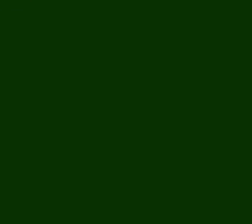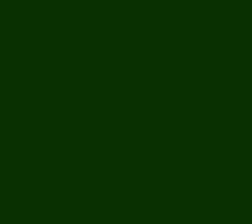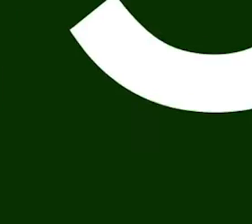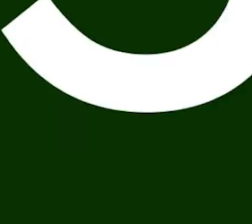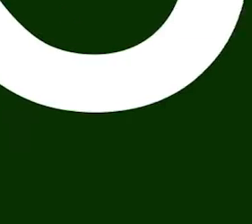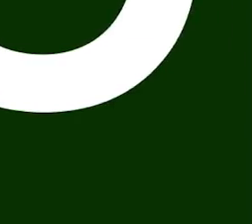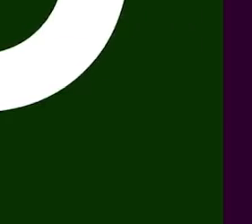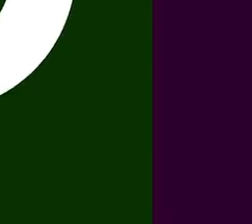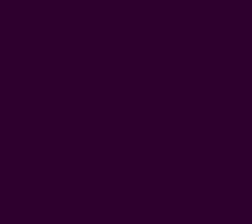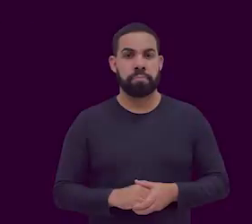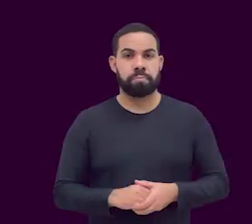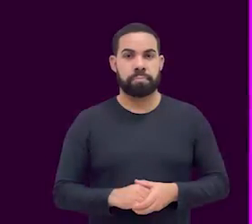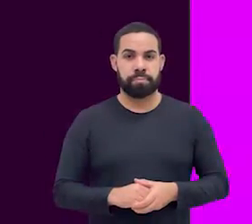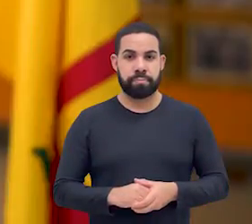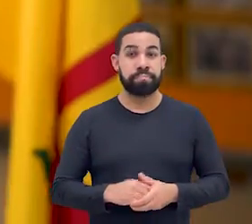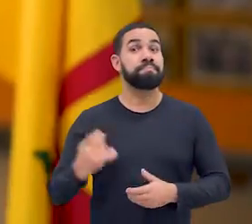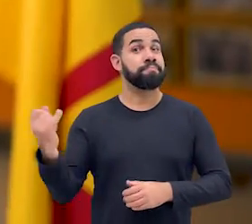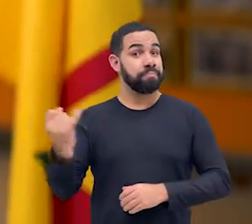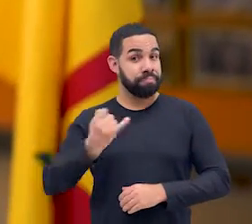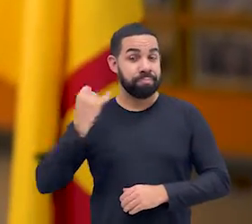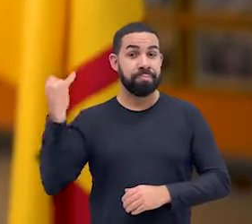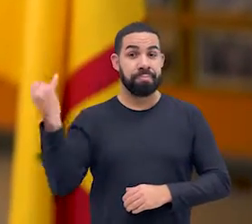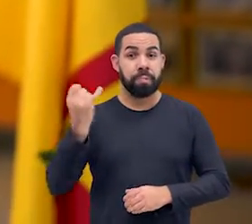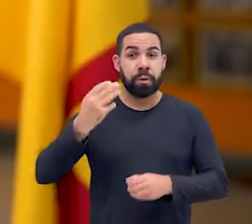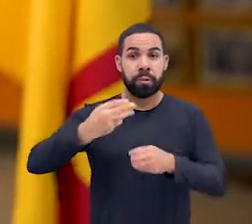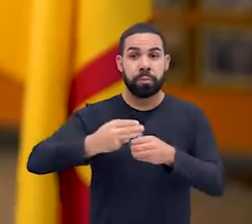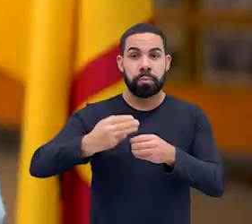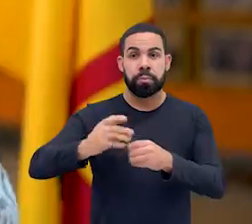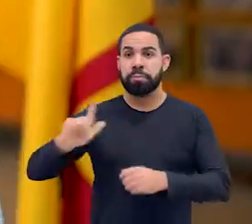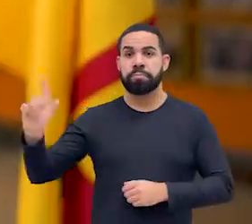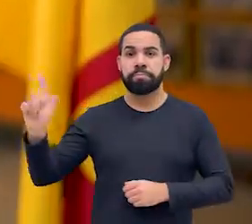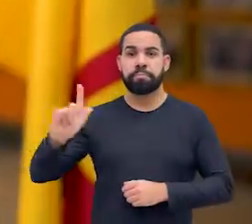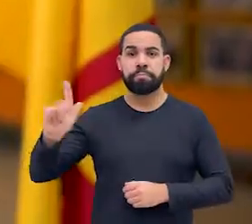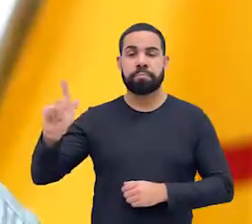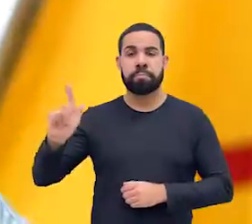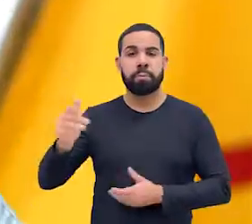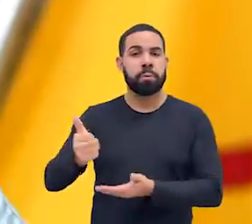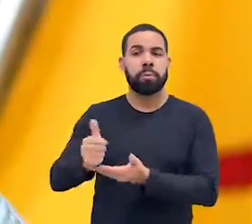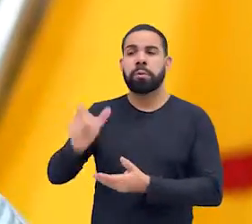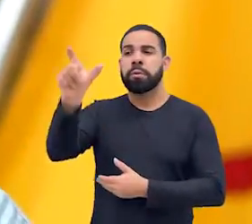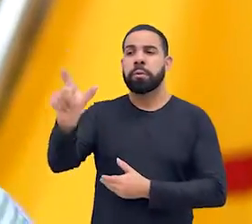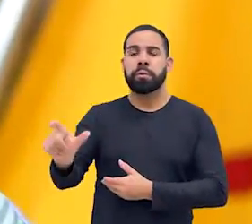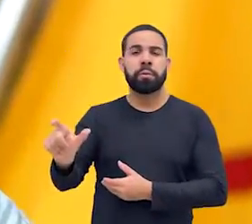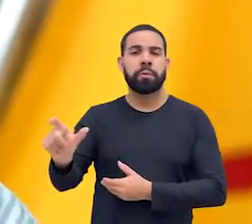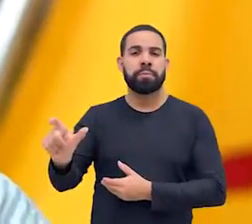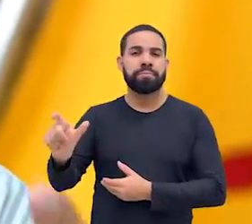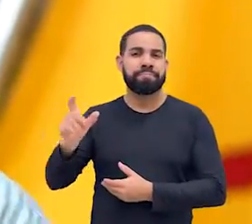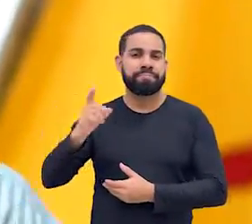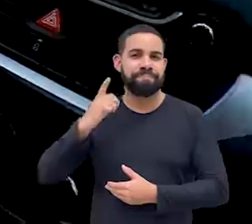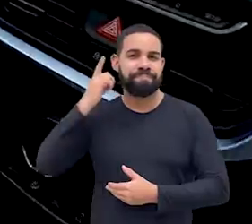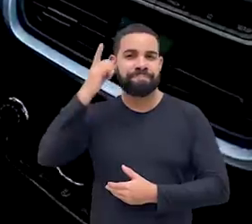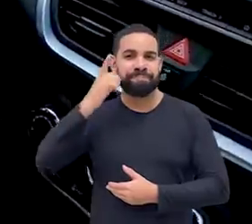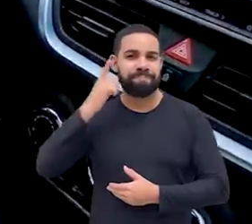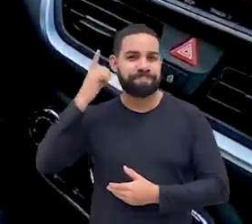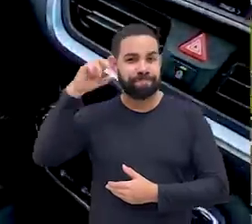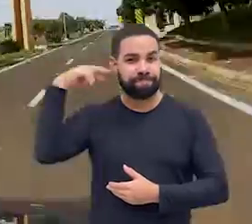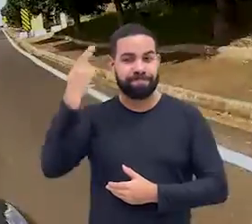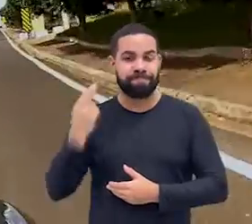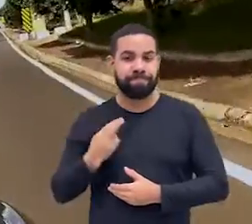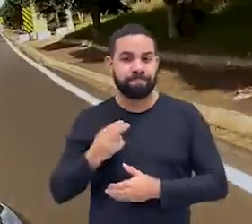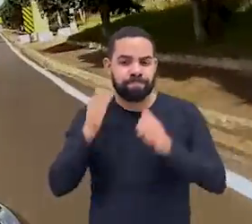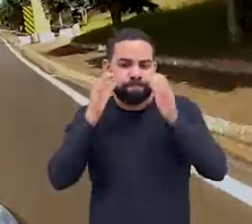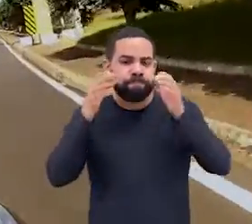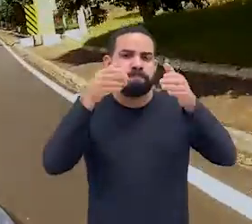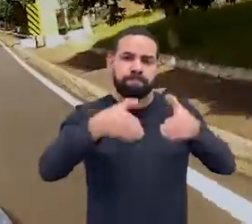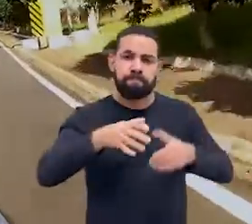4015 confirma pra nossa região. É muito importante pro município de Guarantã ter um parceiro como o deputado Rodrigo Agostinho, que sempre está